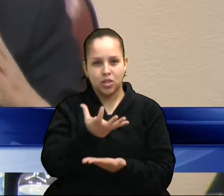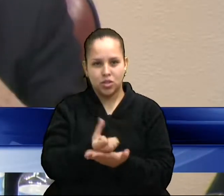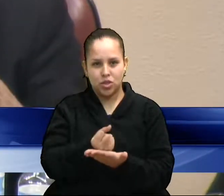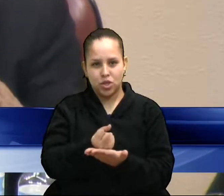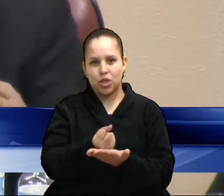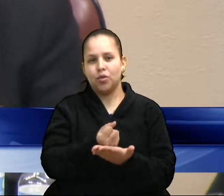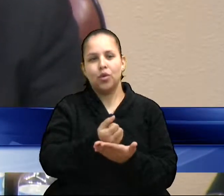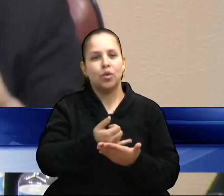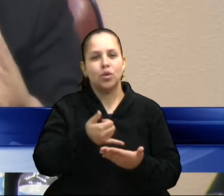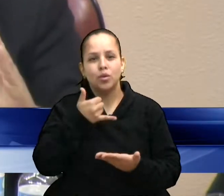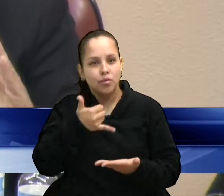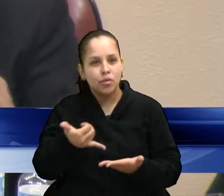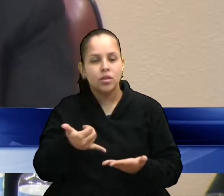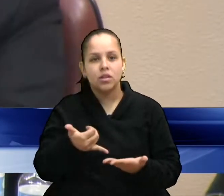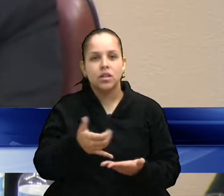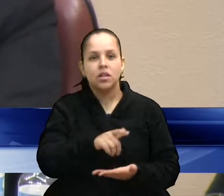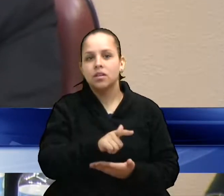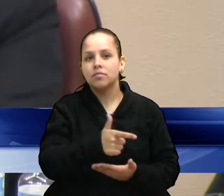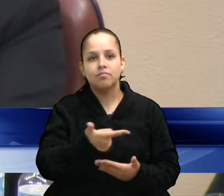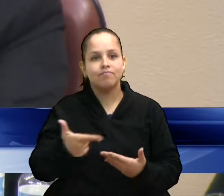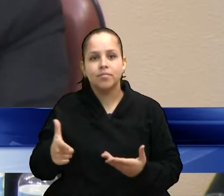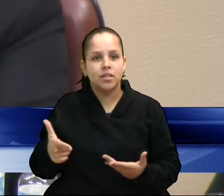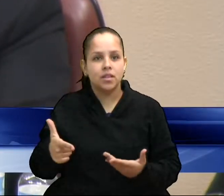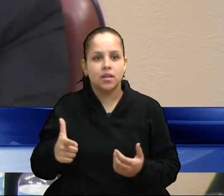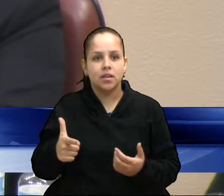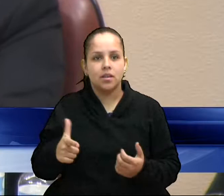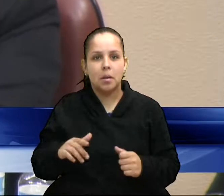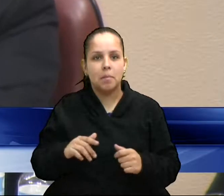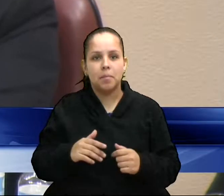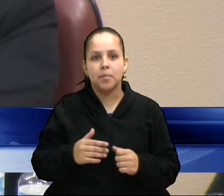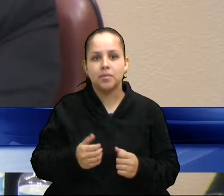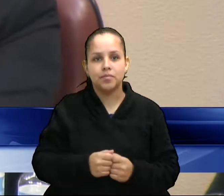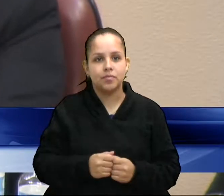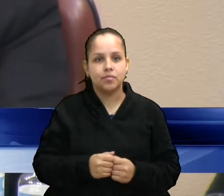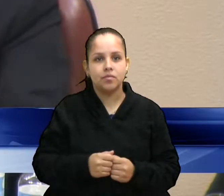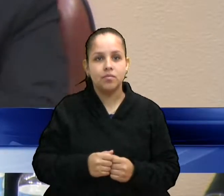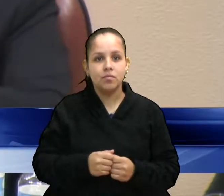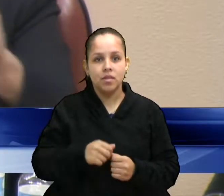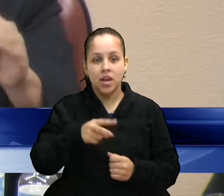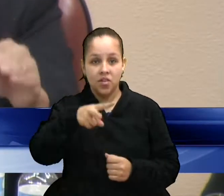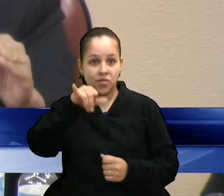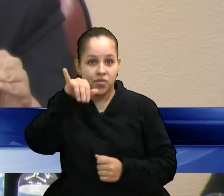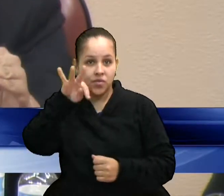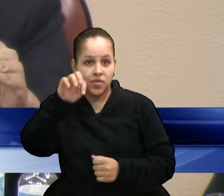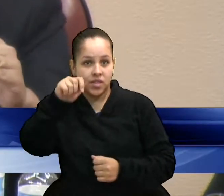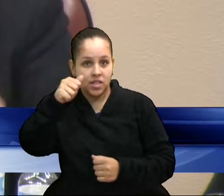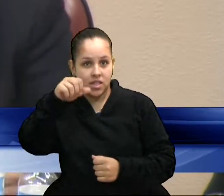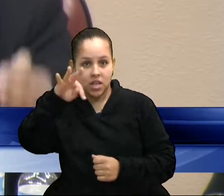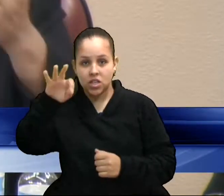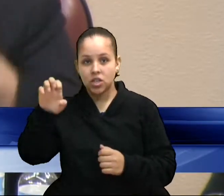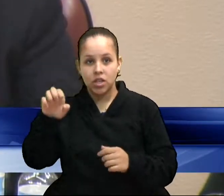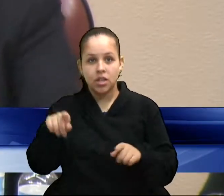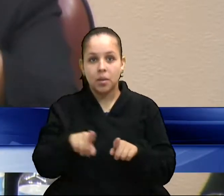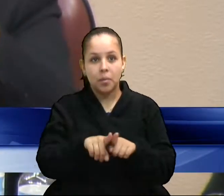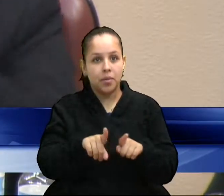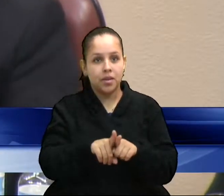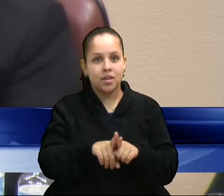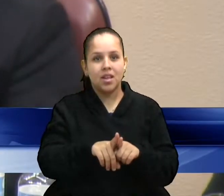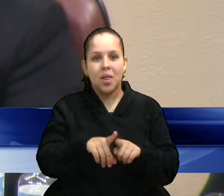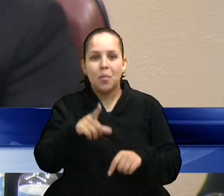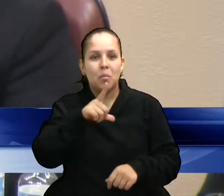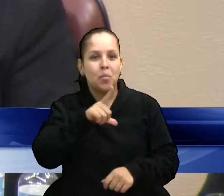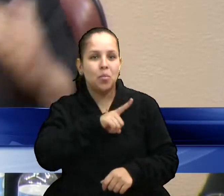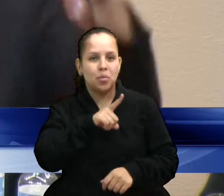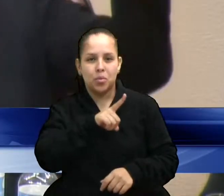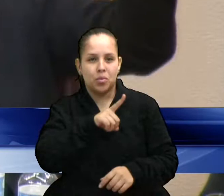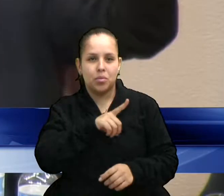da Sutran e nem da empresa que presta serviço do transporte, que é a Visat, são números da Secretaria, o número de